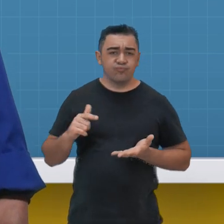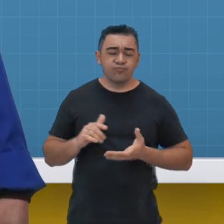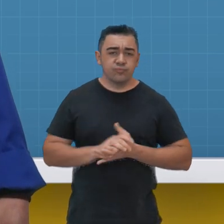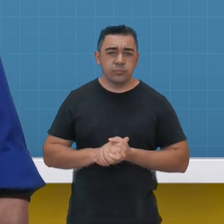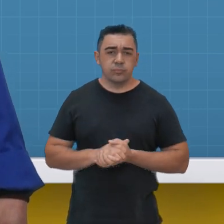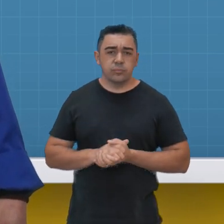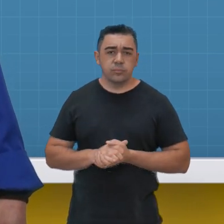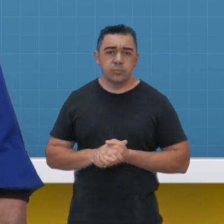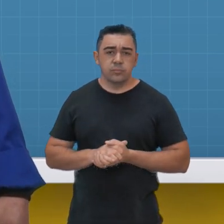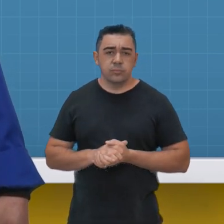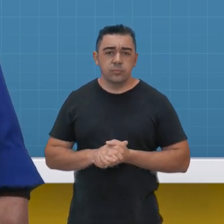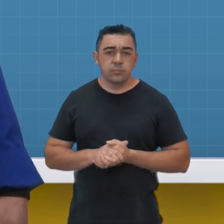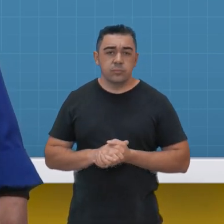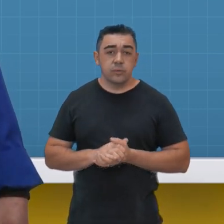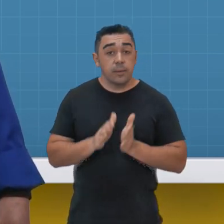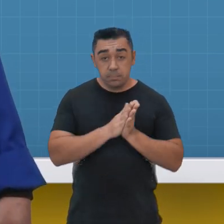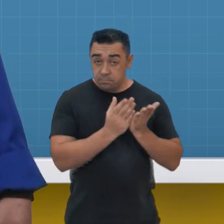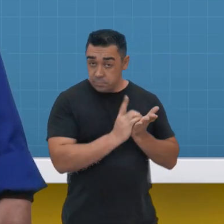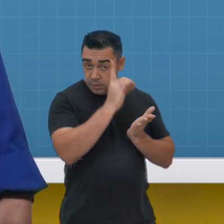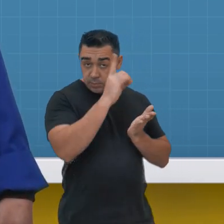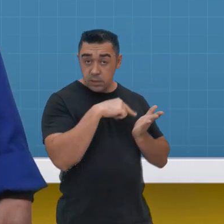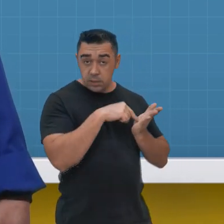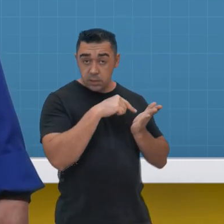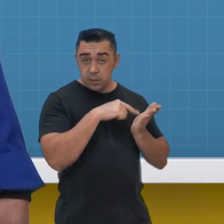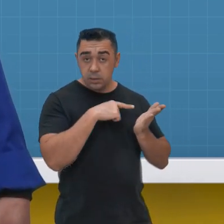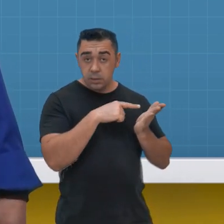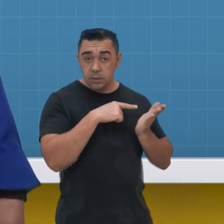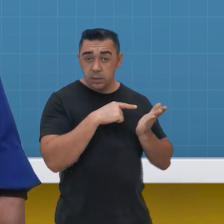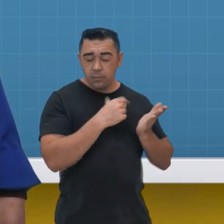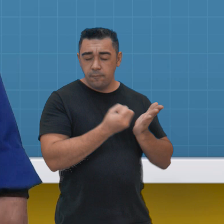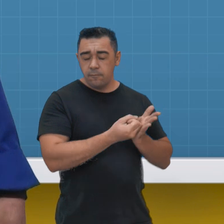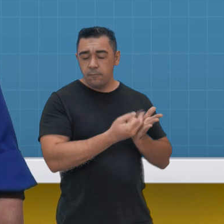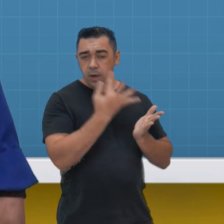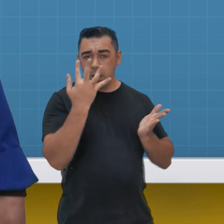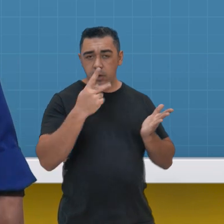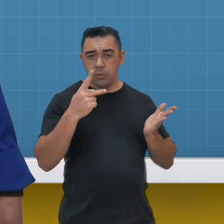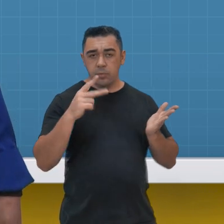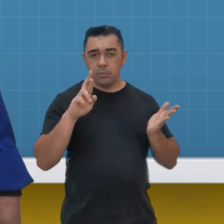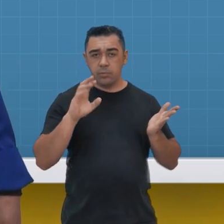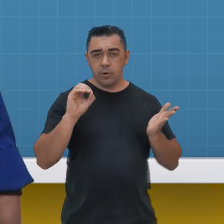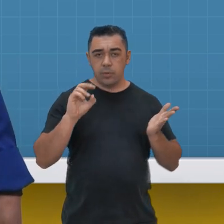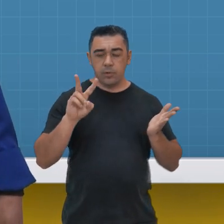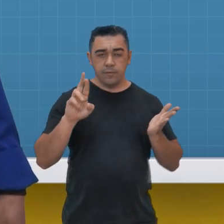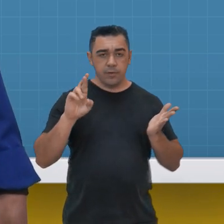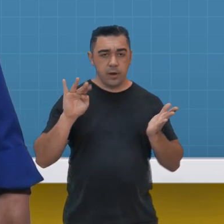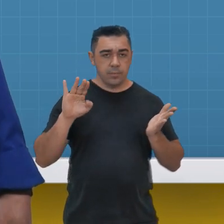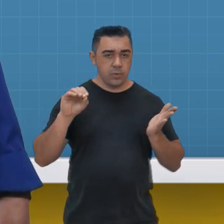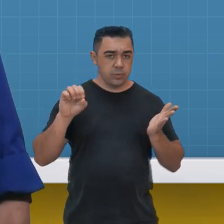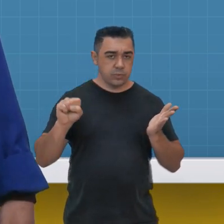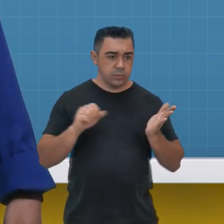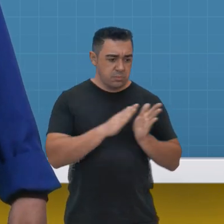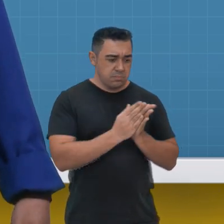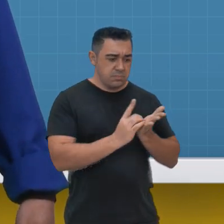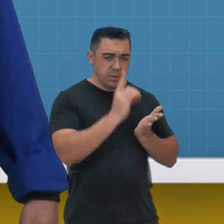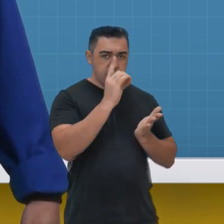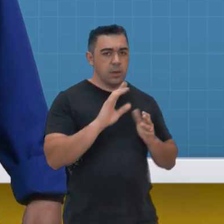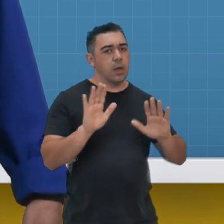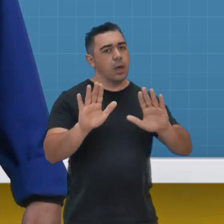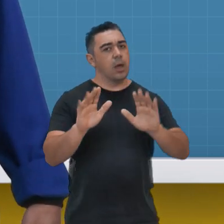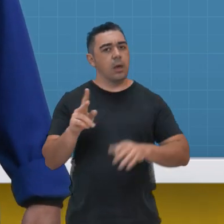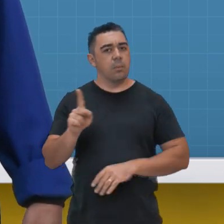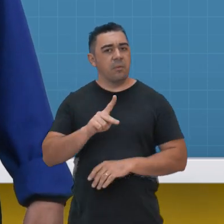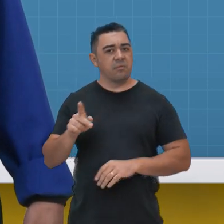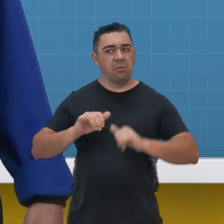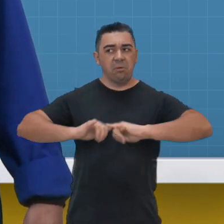na minha casa. Bíblia. Você tem Bíblia? Na Bíblia tá cheio. Ah, professora, você já